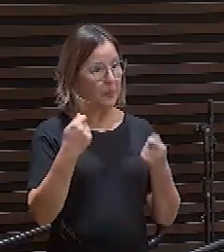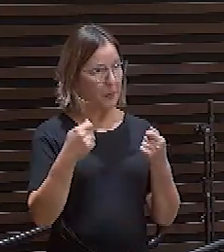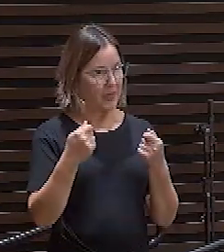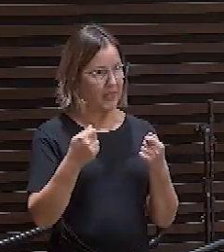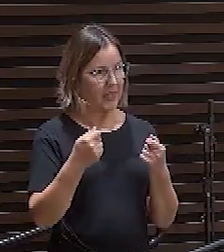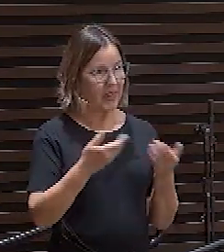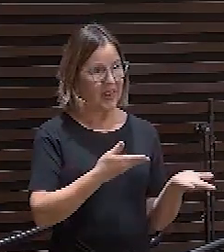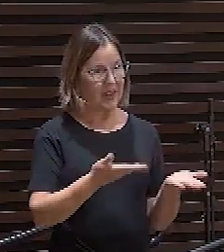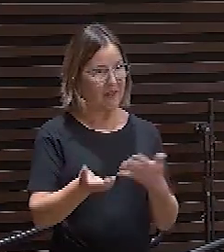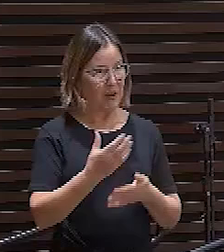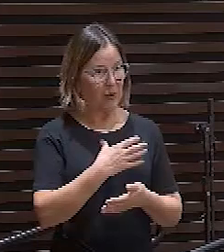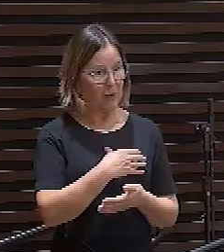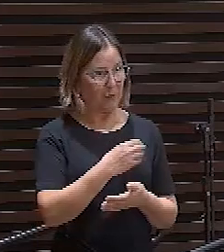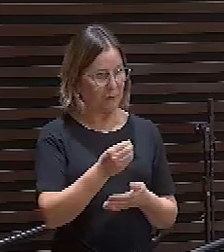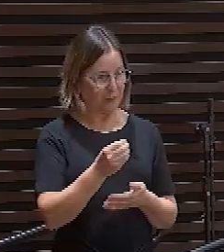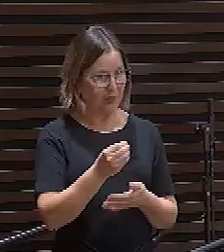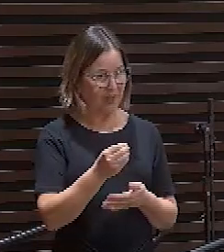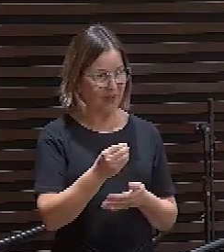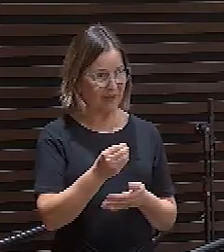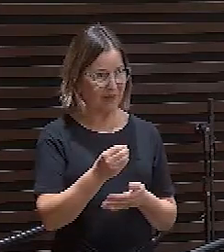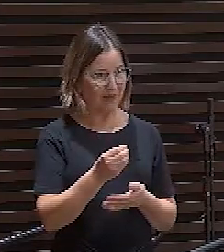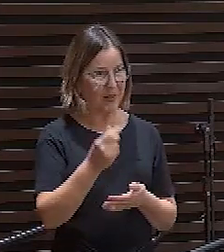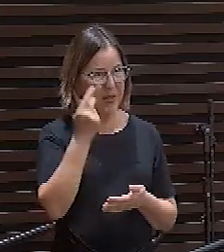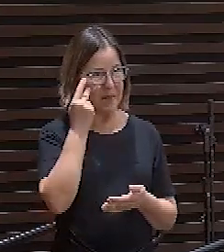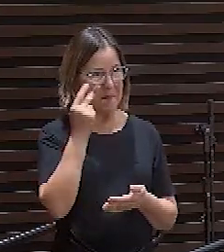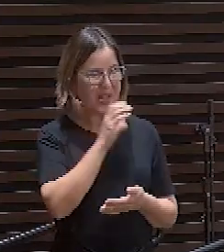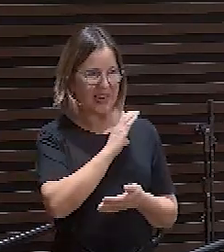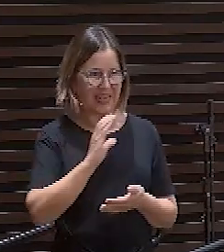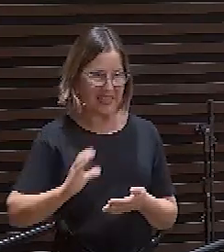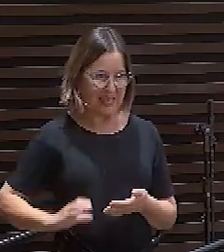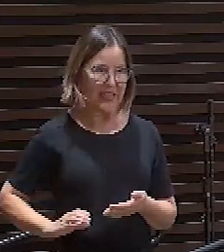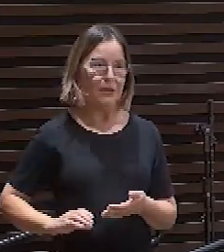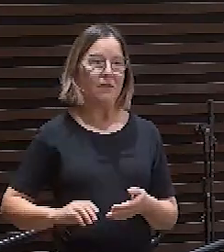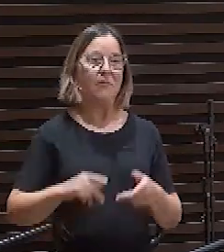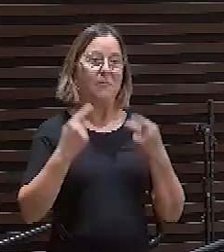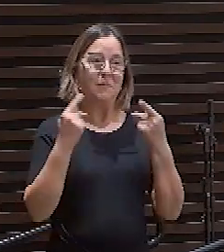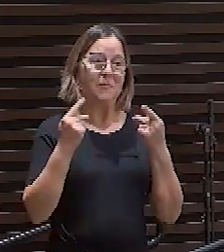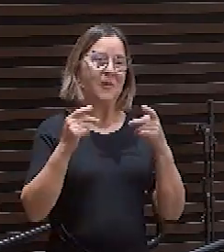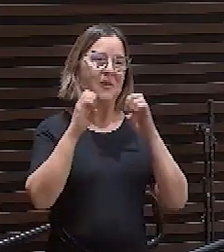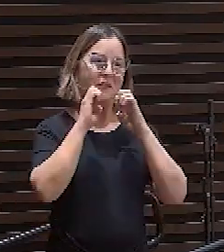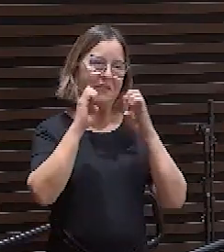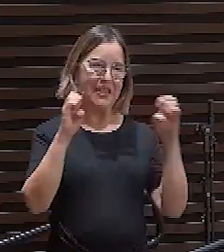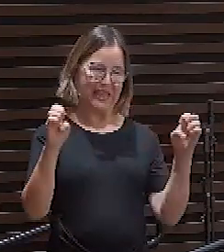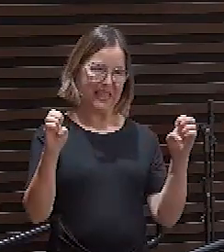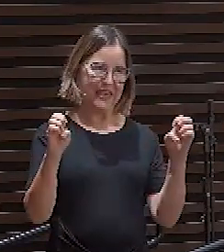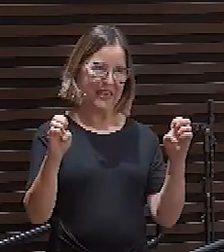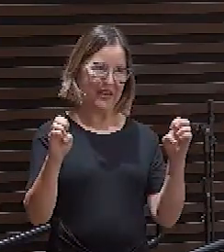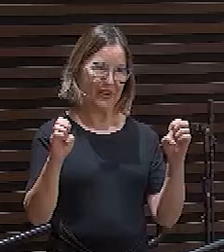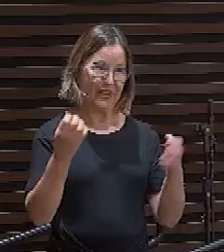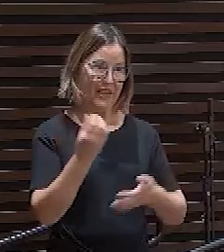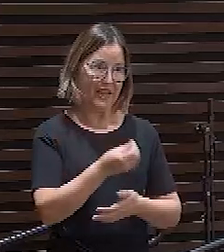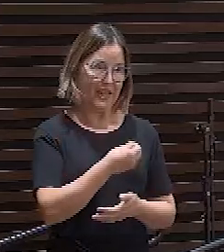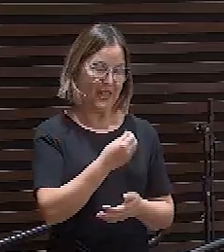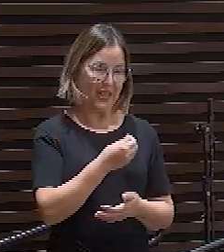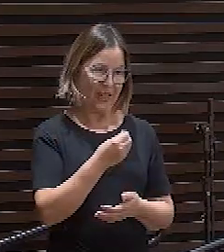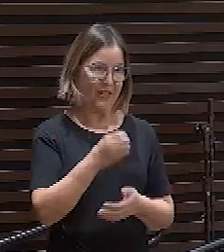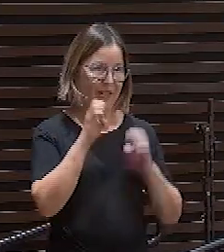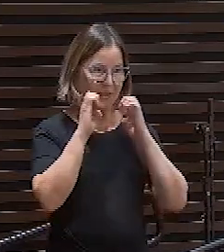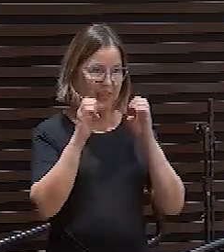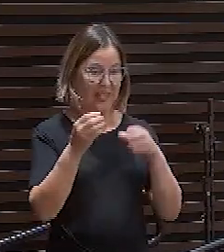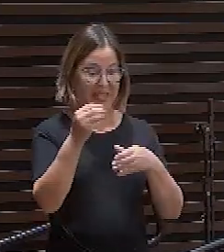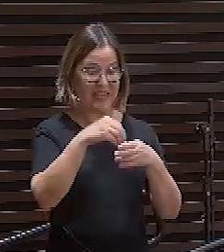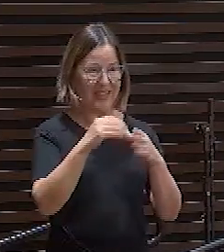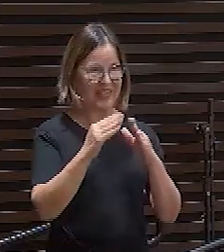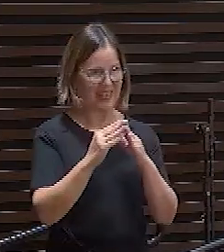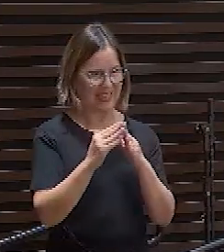você levar o Evangelho dentro da sua casa, você viver o Evangelho dentro da sua casa, significa que o seu